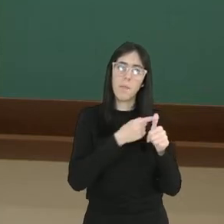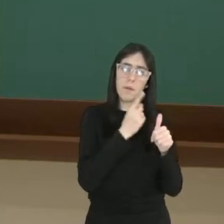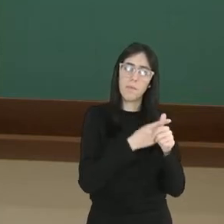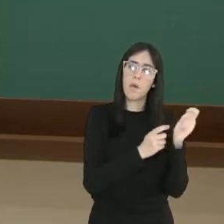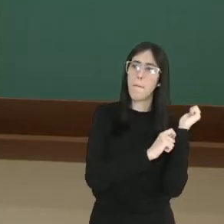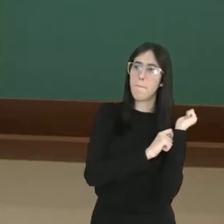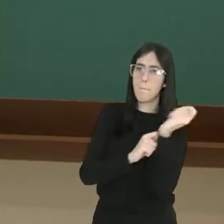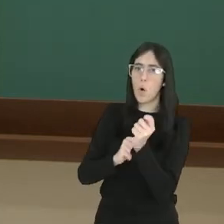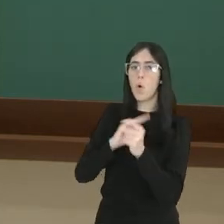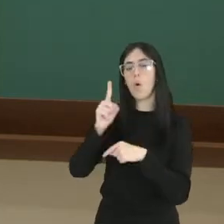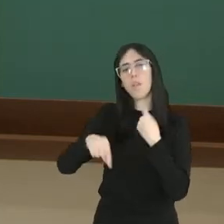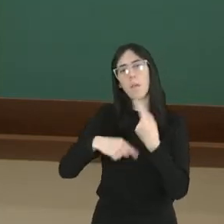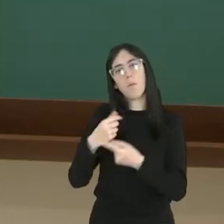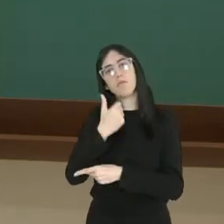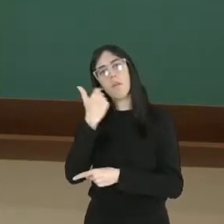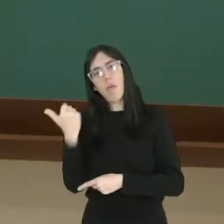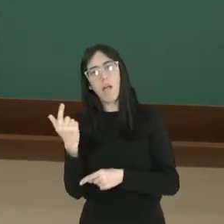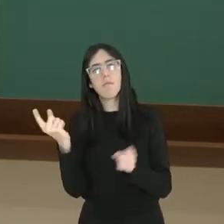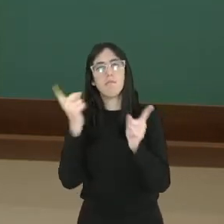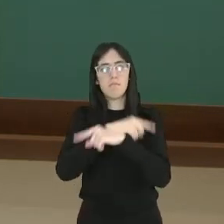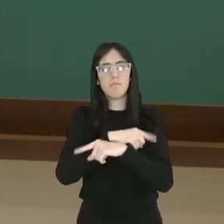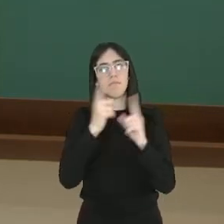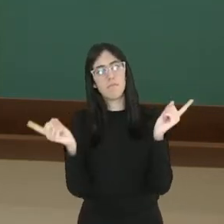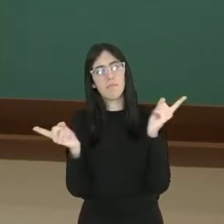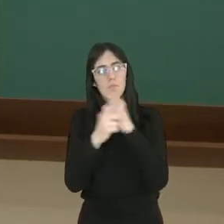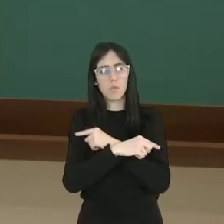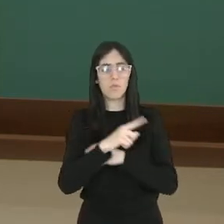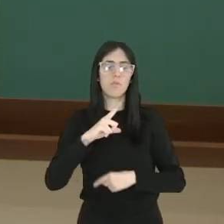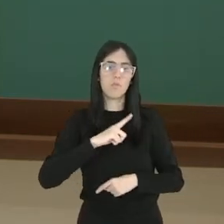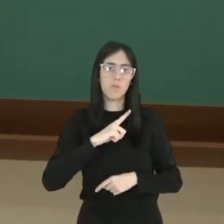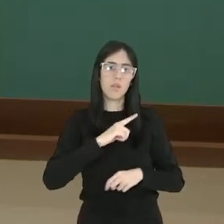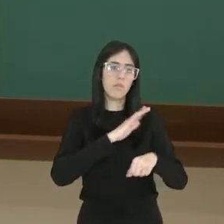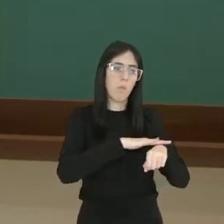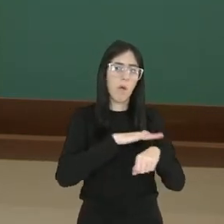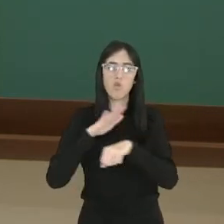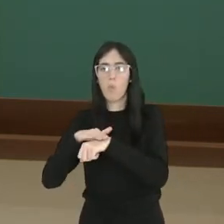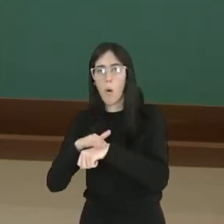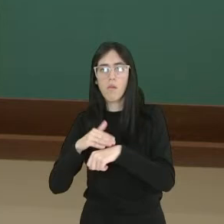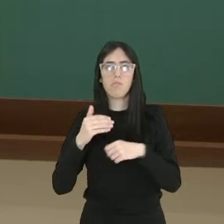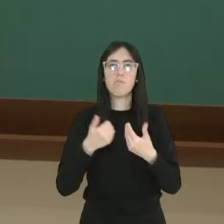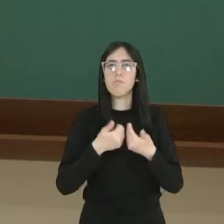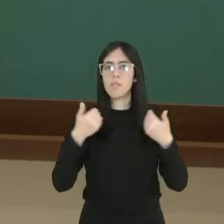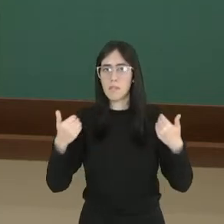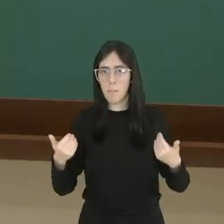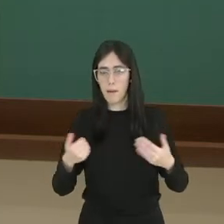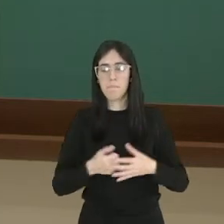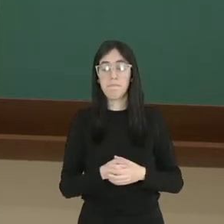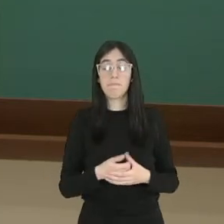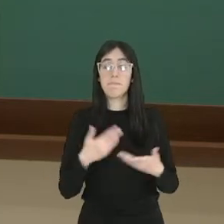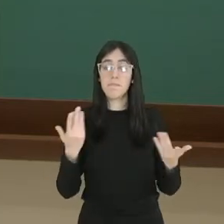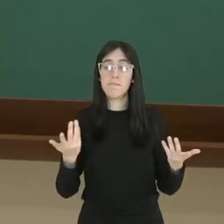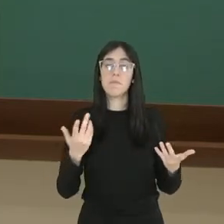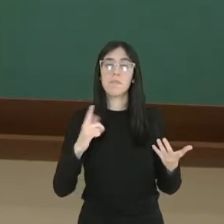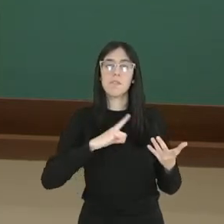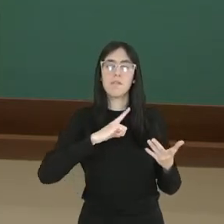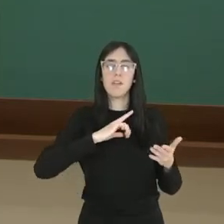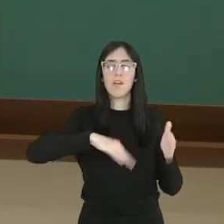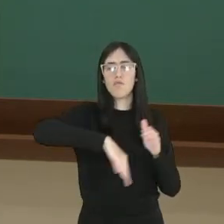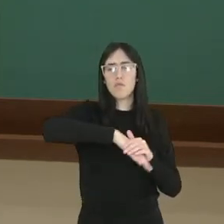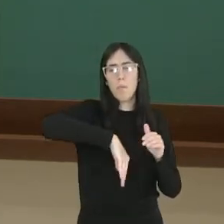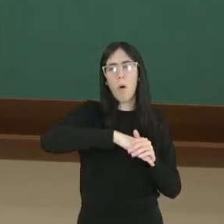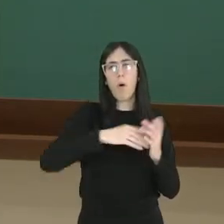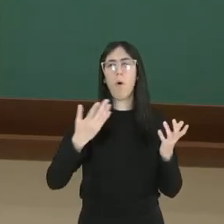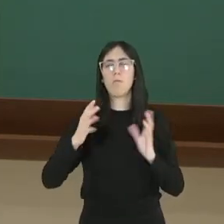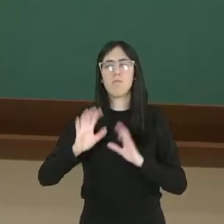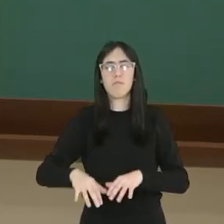está defendendo. Eu vou ter esses dois momentos específicos bem separados. Então, diferente do futebol, do basquete,